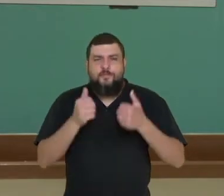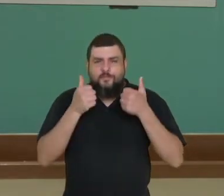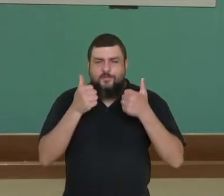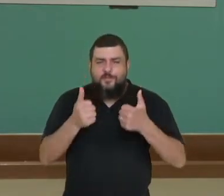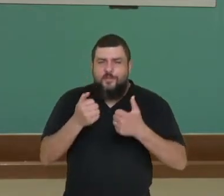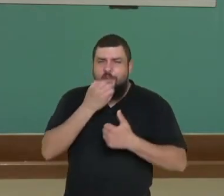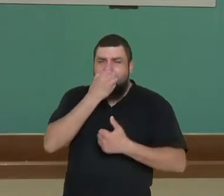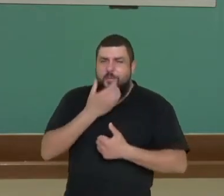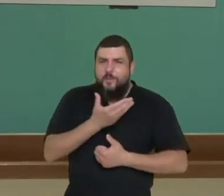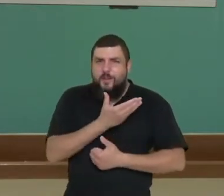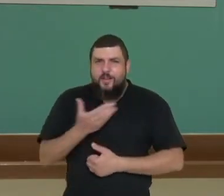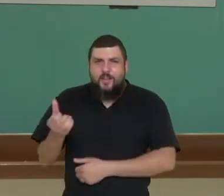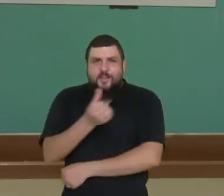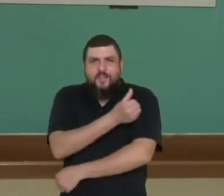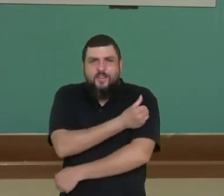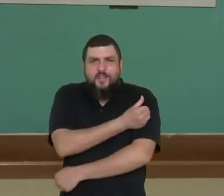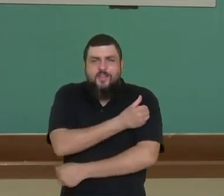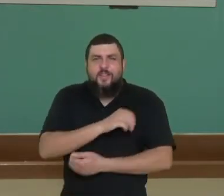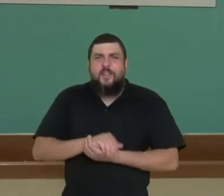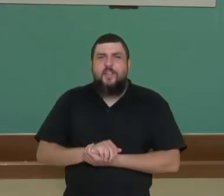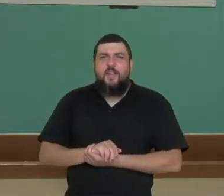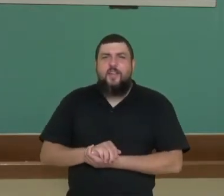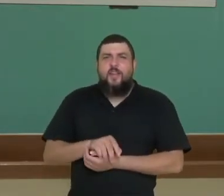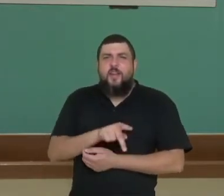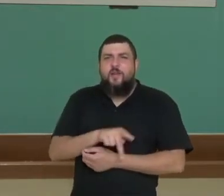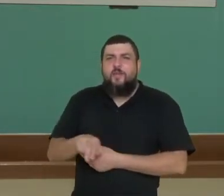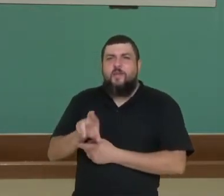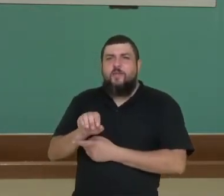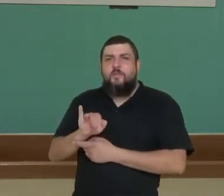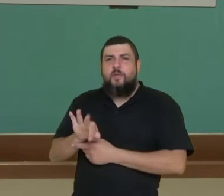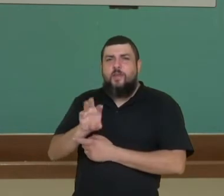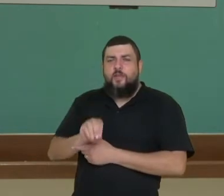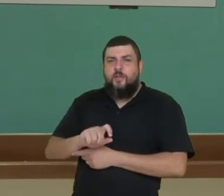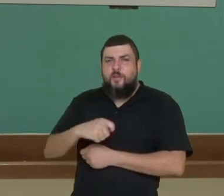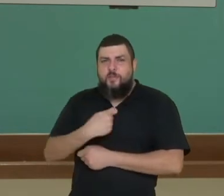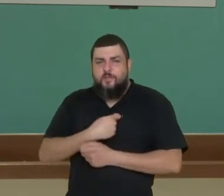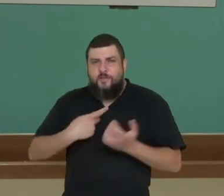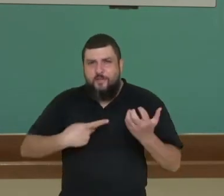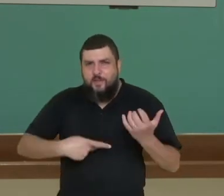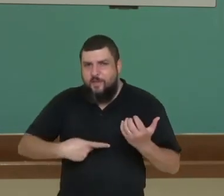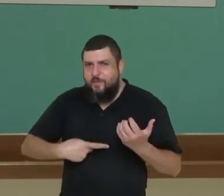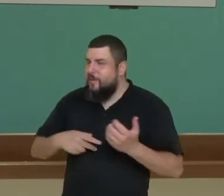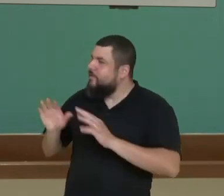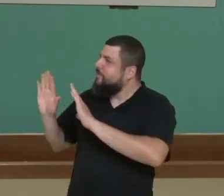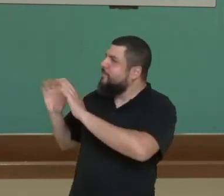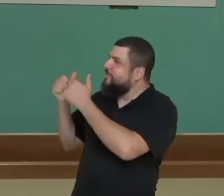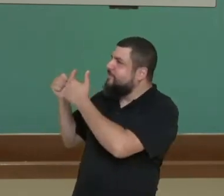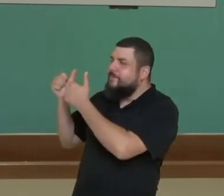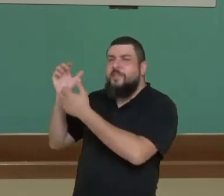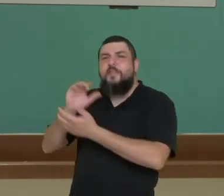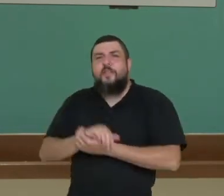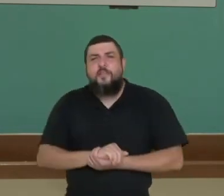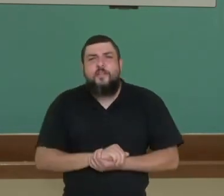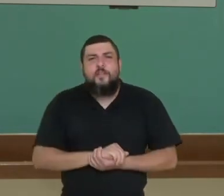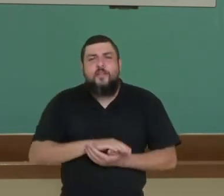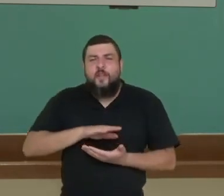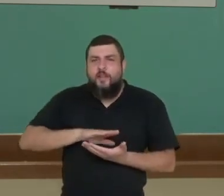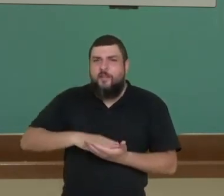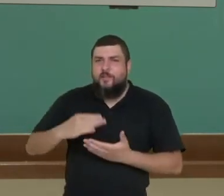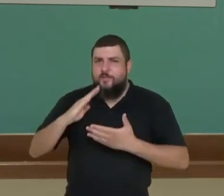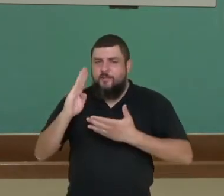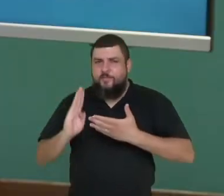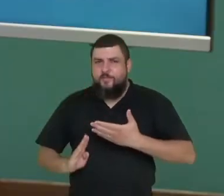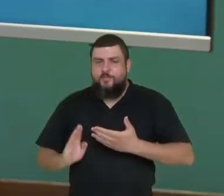Fala, galerinha do sexto ano, tudo bem? Sou o professor Roberto Falcione. Junto conosco, o professor Paulo, fazendo a interpretação de Libras desta